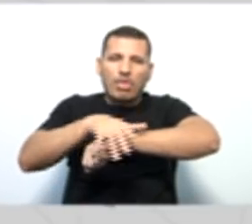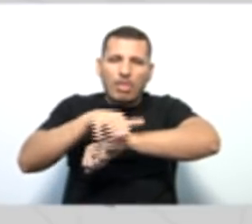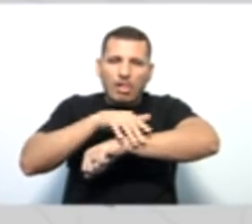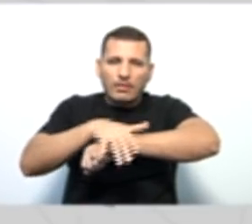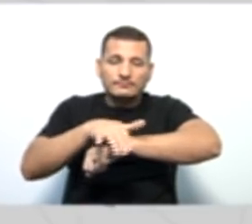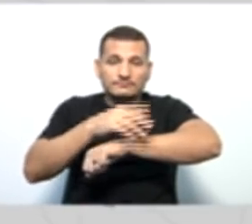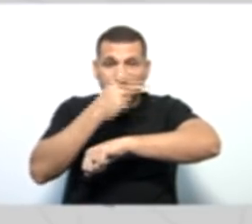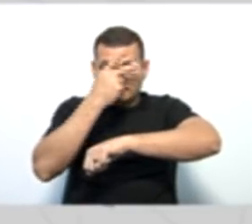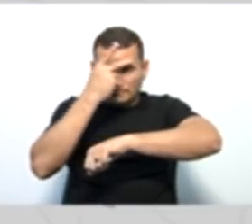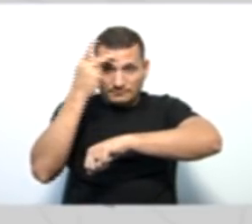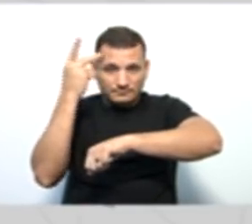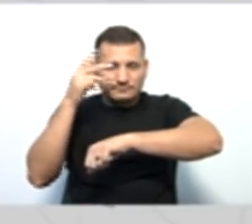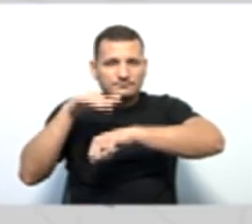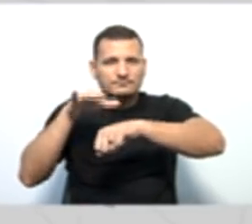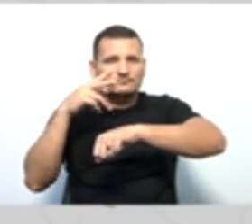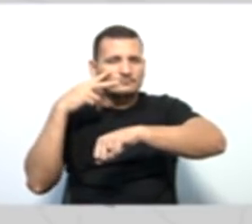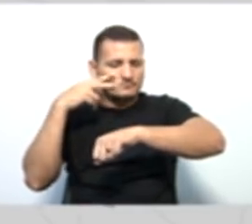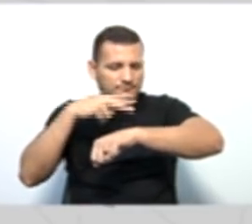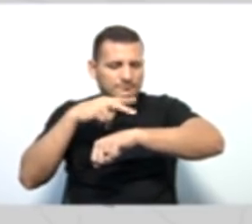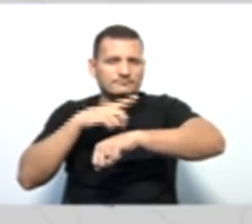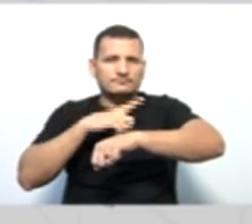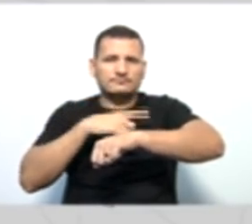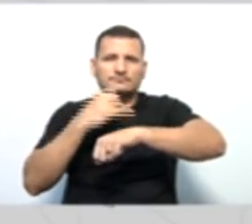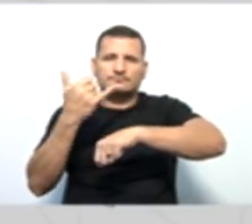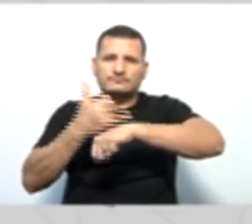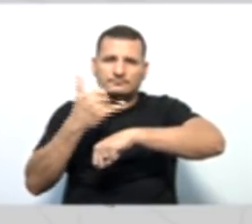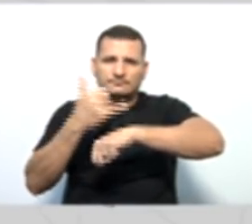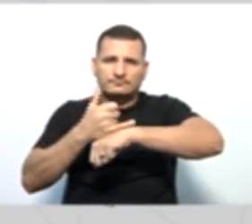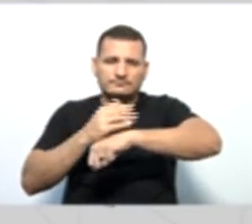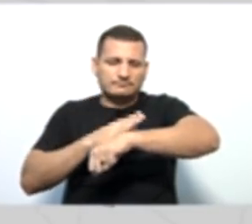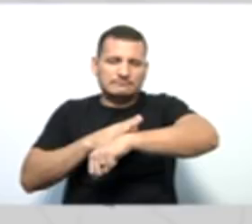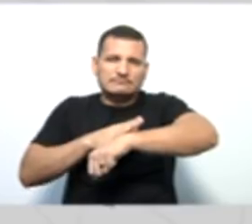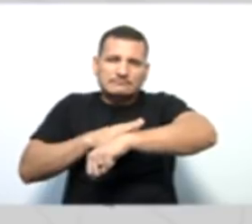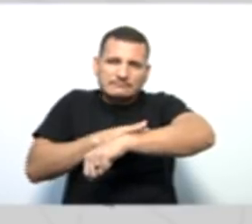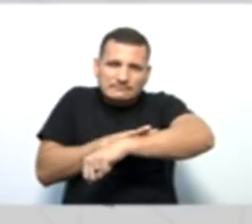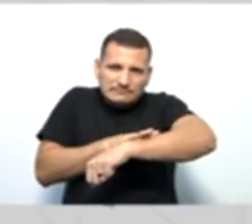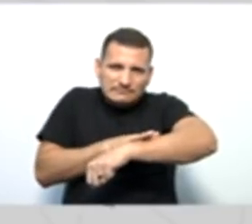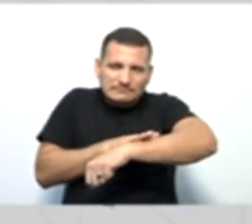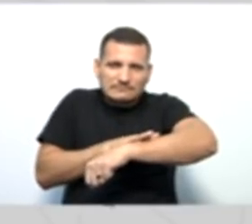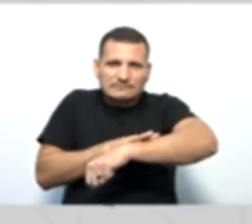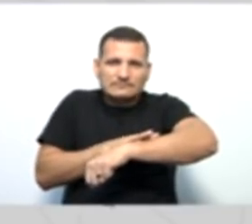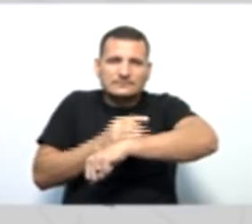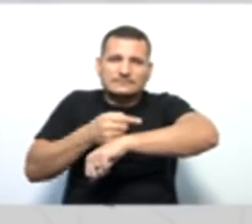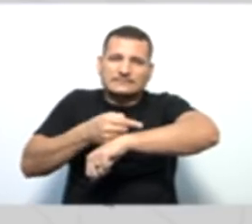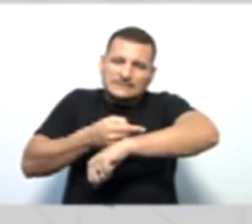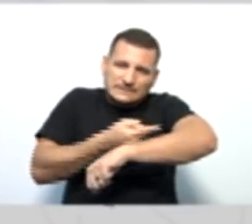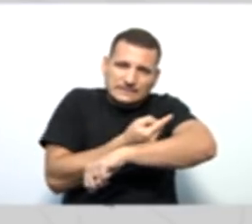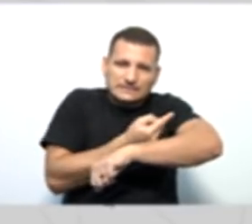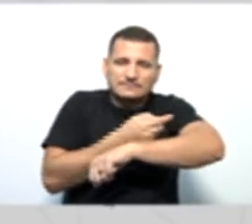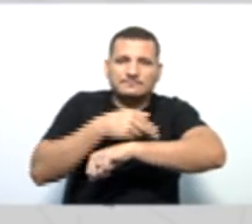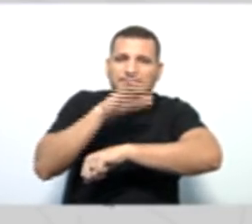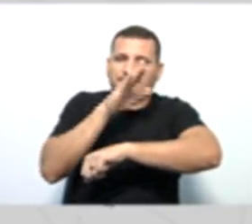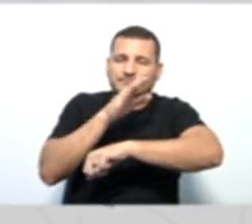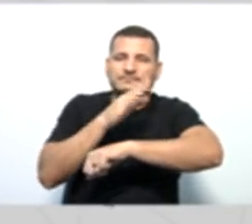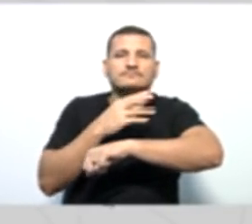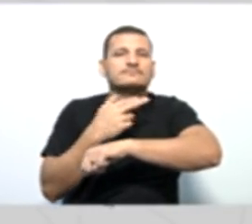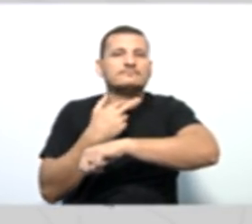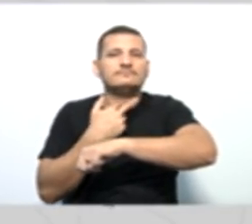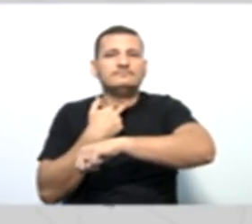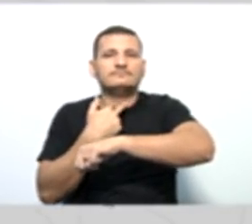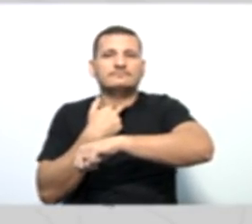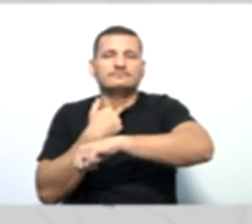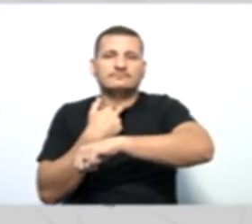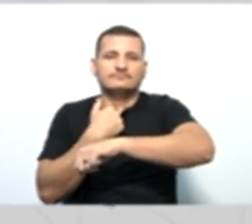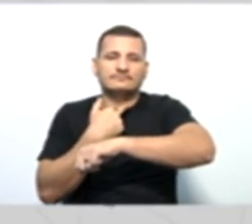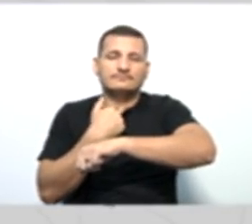pressionar. Vixe, mas eu tô vendo aqui que tem uma ponta de um ferro que tá para fora. Ah, pressiona tudo, aí pressiona o ferro, pronto, vai entrar o ferro mais, né? Dentro do corpo da